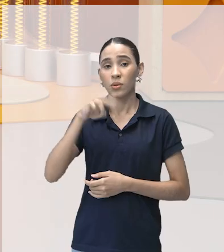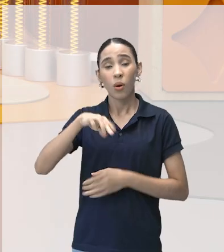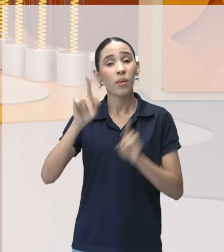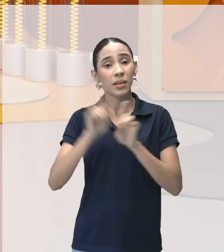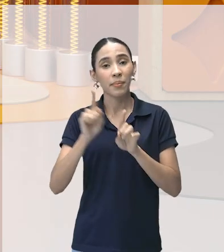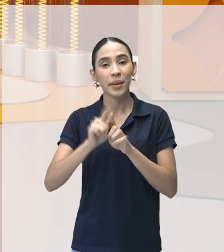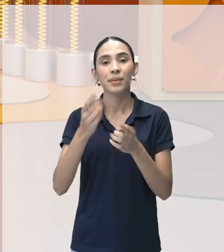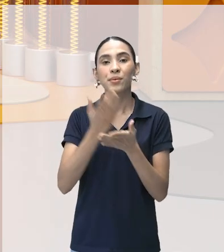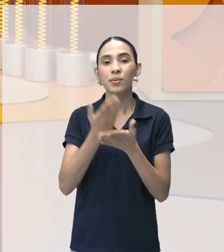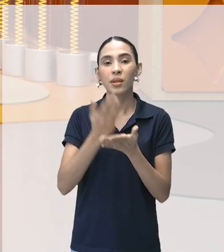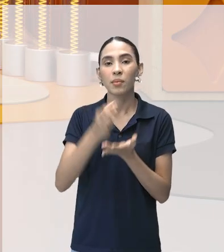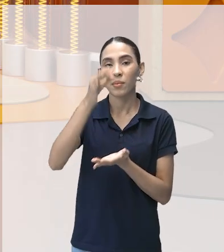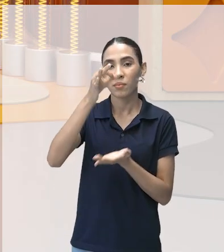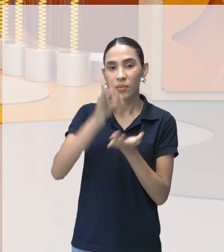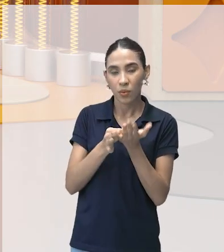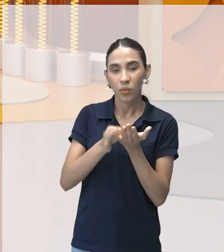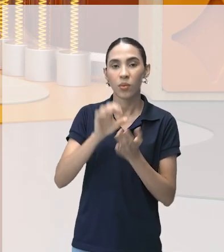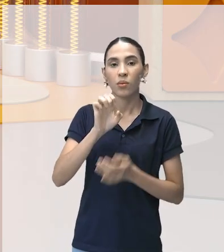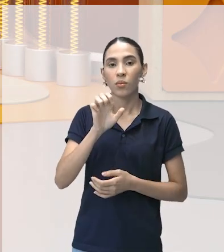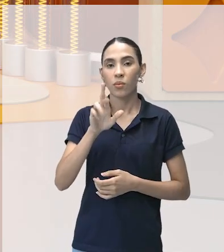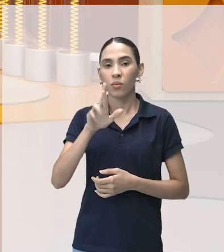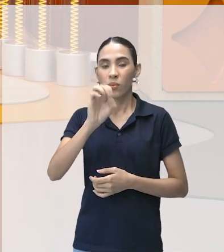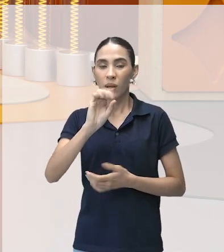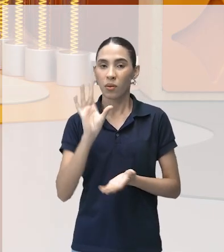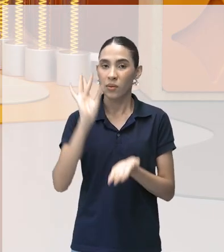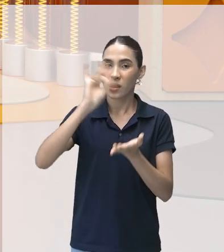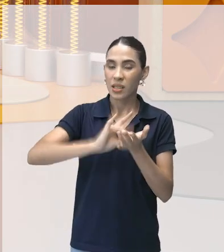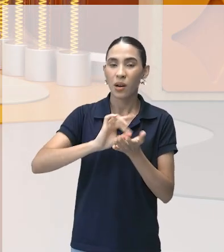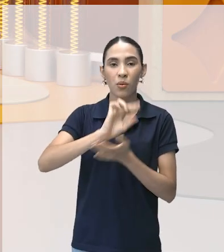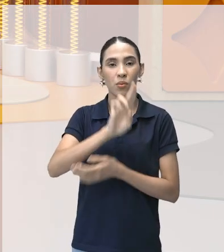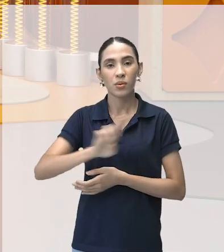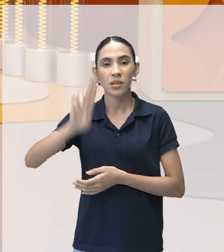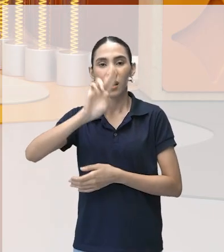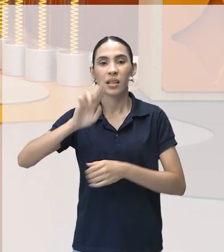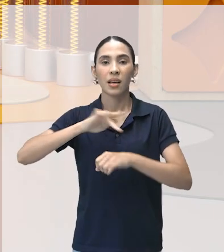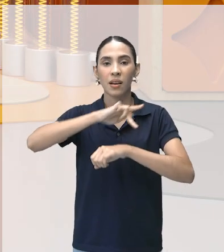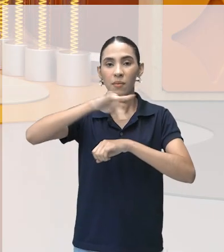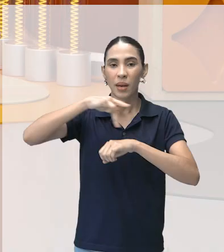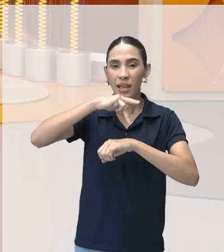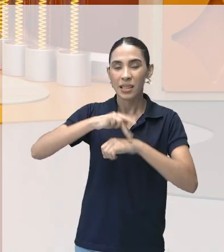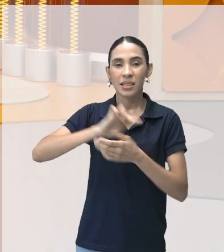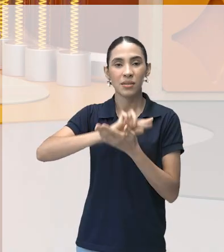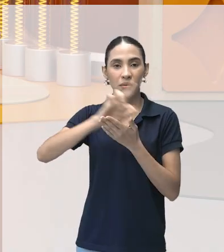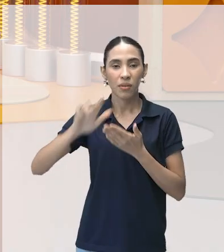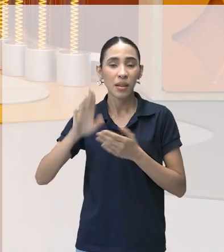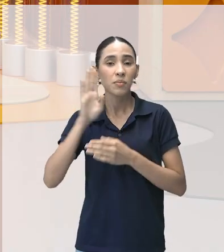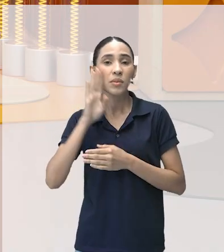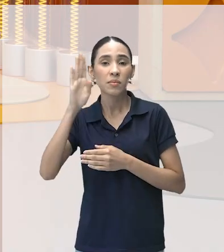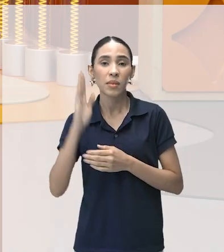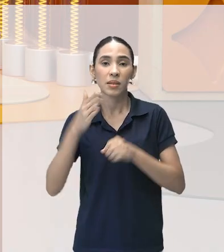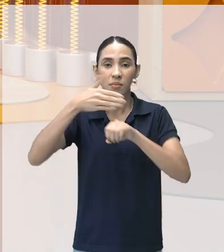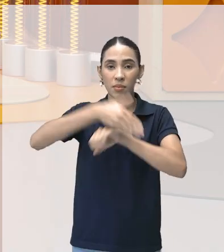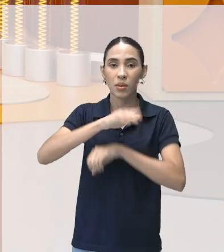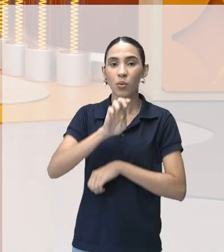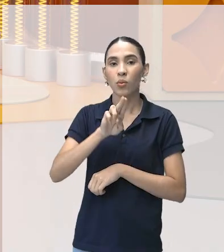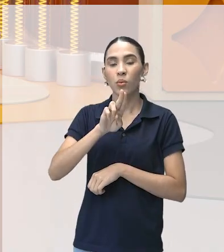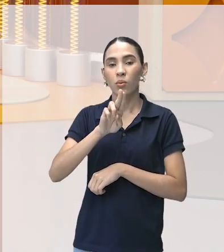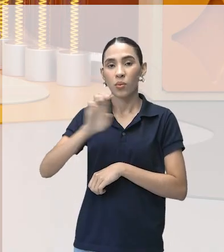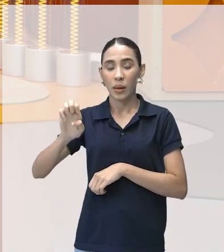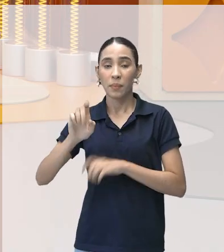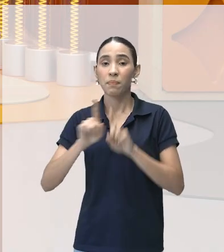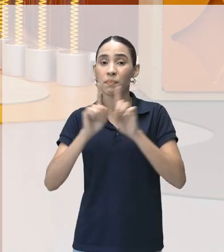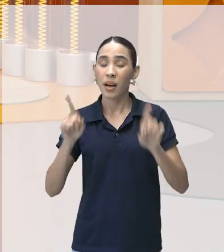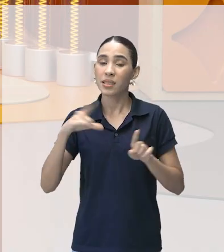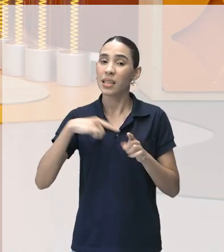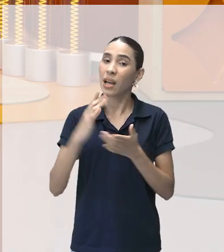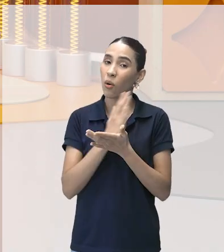moeda oficial utilizada aí em vários países europeus, principalmente os países que fazem parte da União Europeia. Mas existem